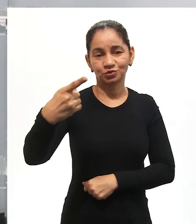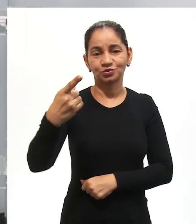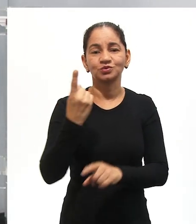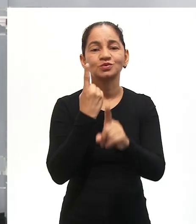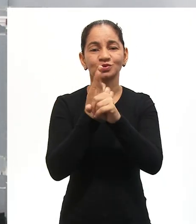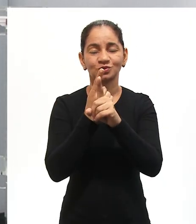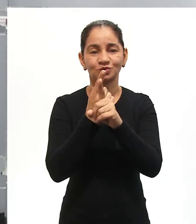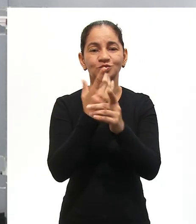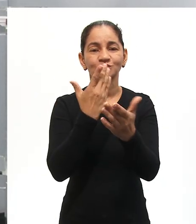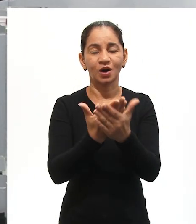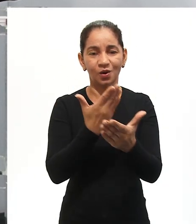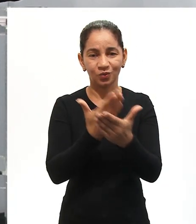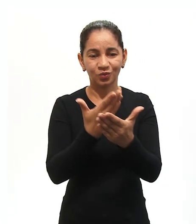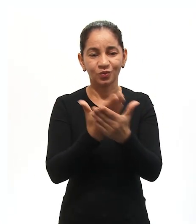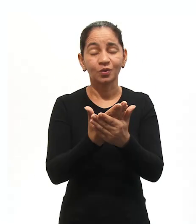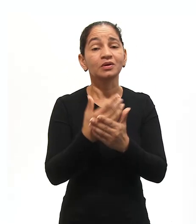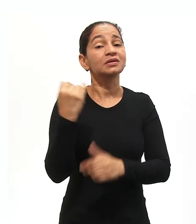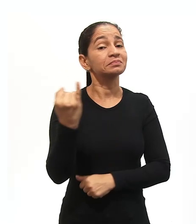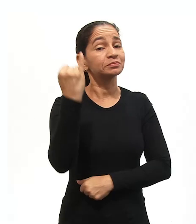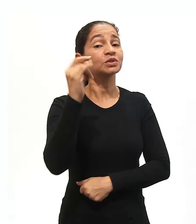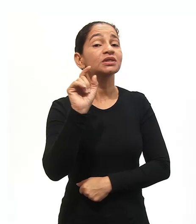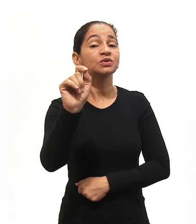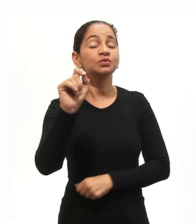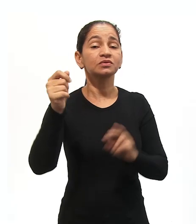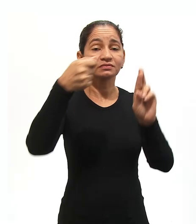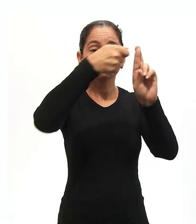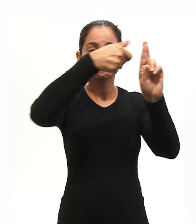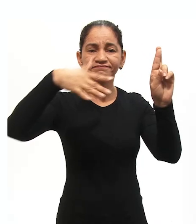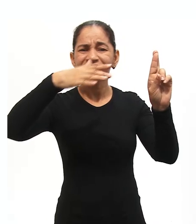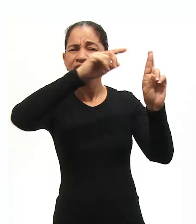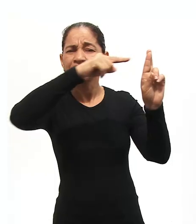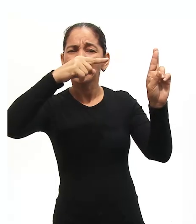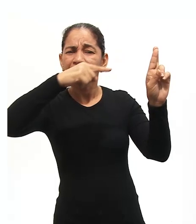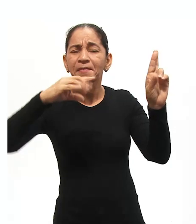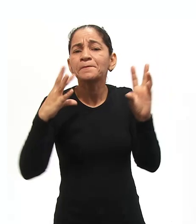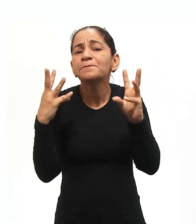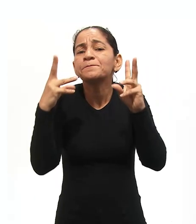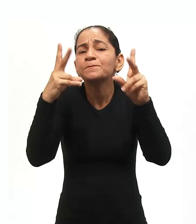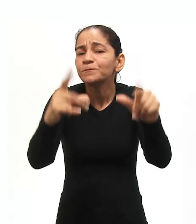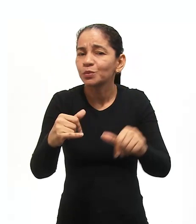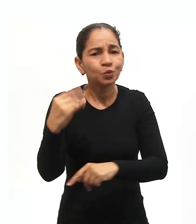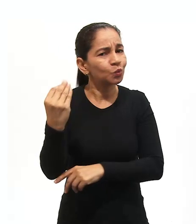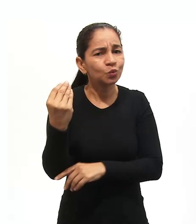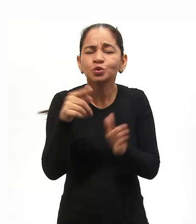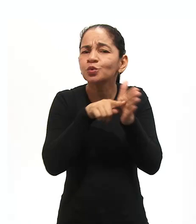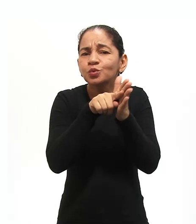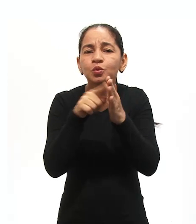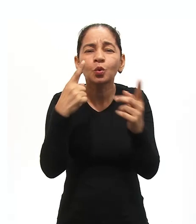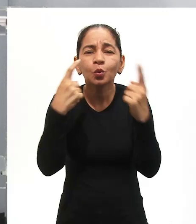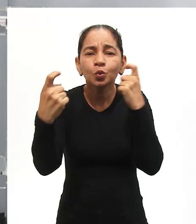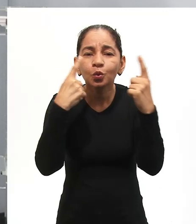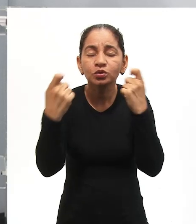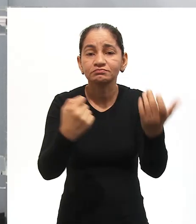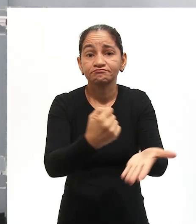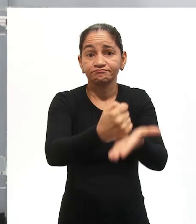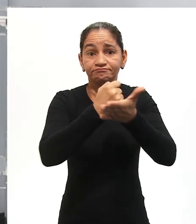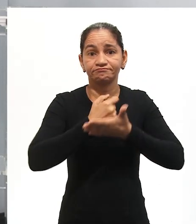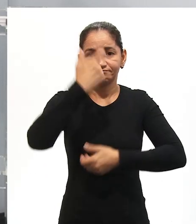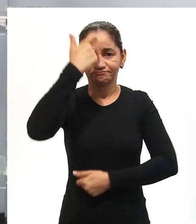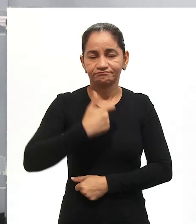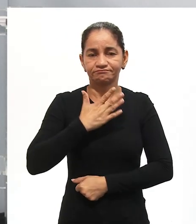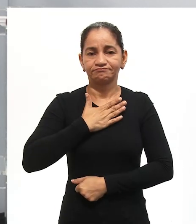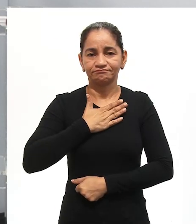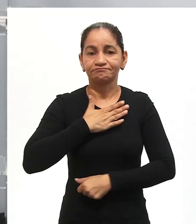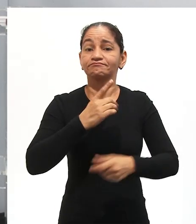encontro, tá bom? É importante passar aqui pelas referências, as referências são muito importantes, pois elas me ajudaram